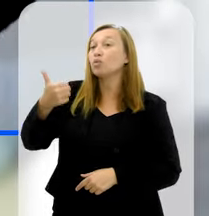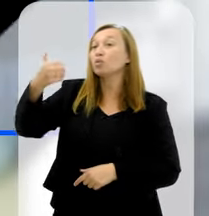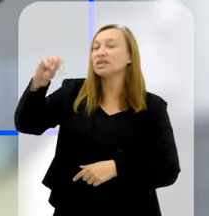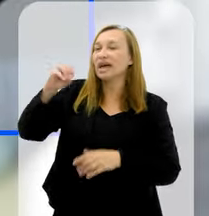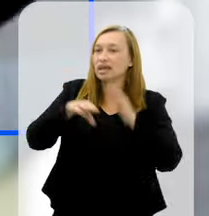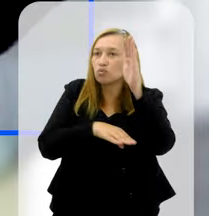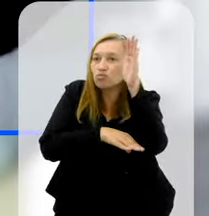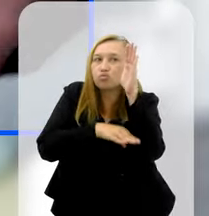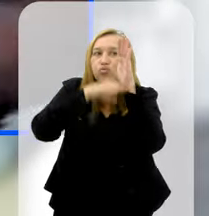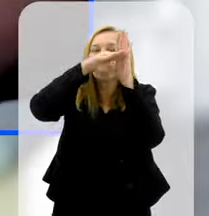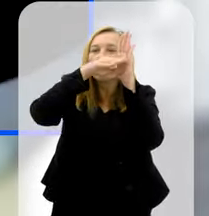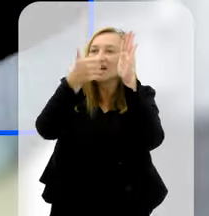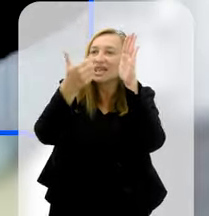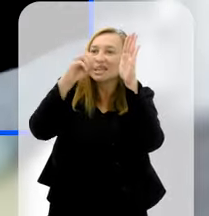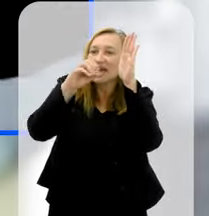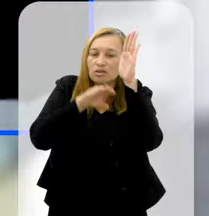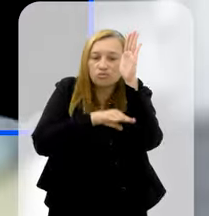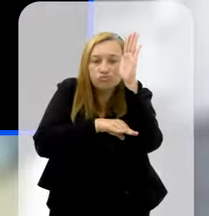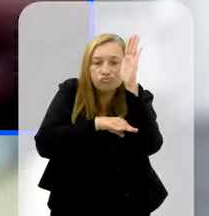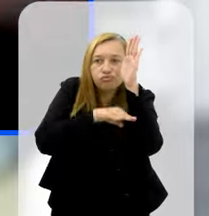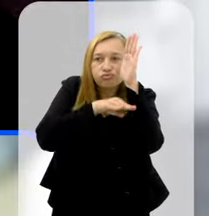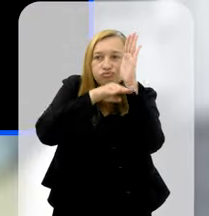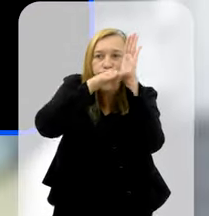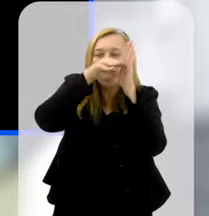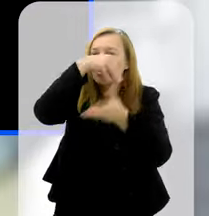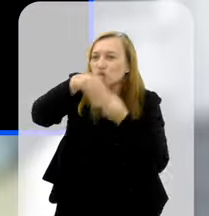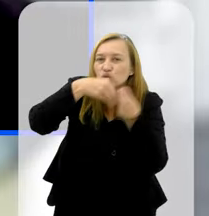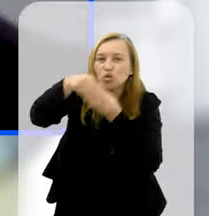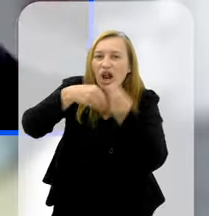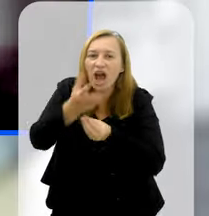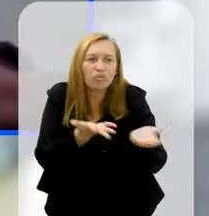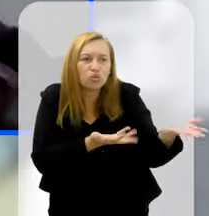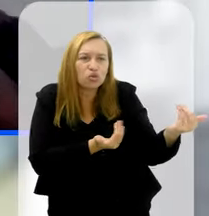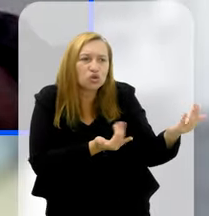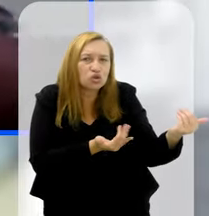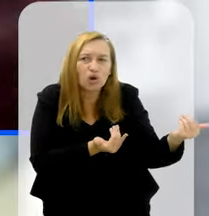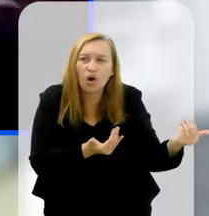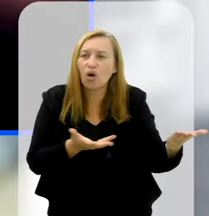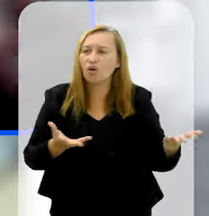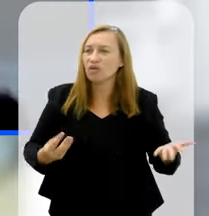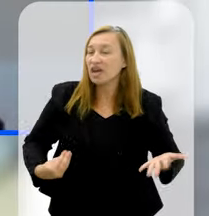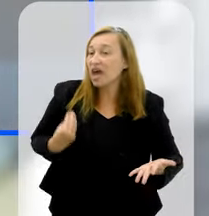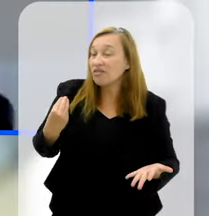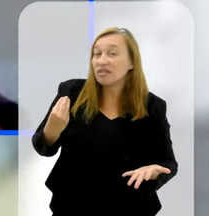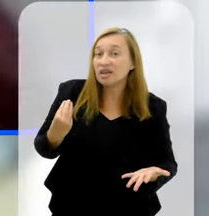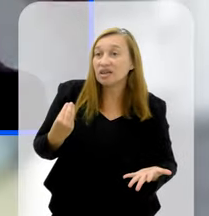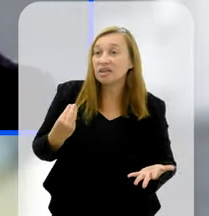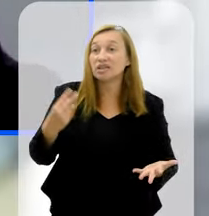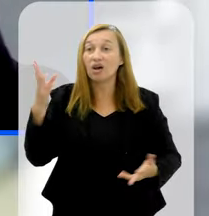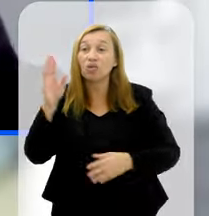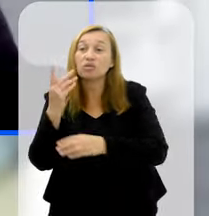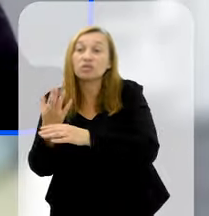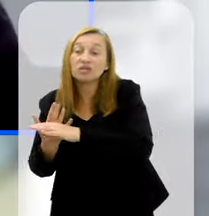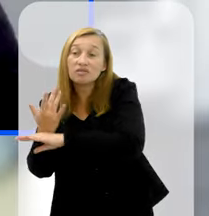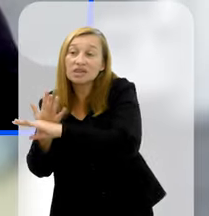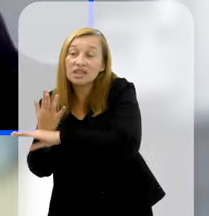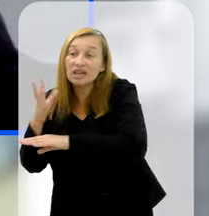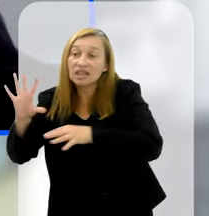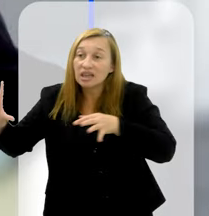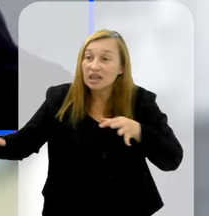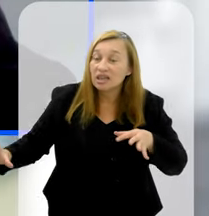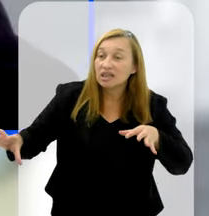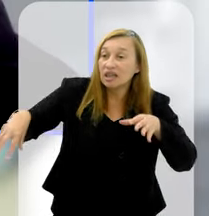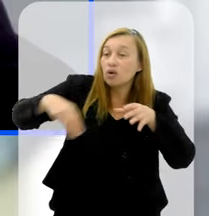no 10º andar para subir nos elevadores, misturado com a garotada. Sabe, é a vida da universidade que tem